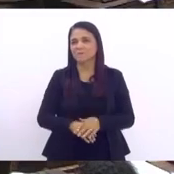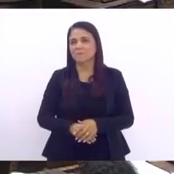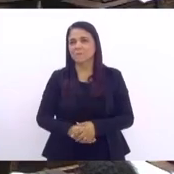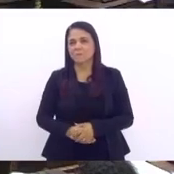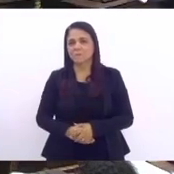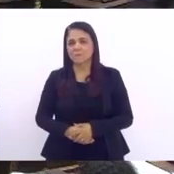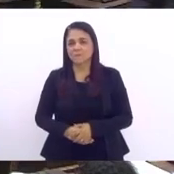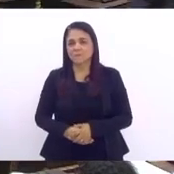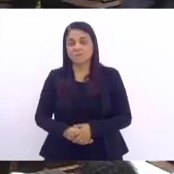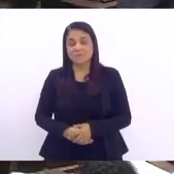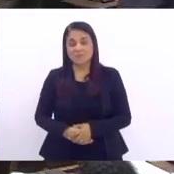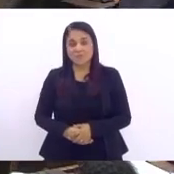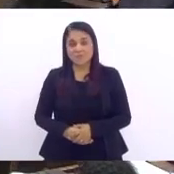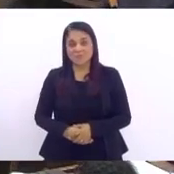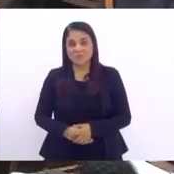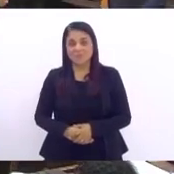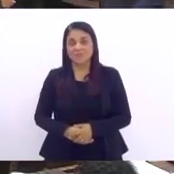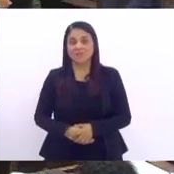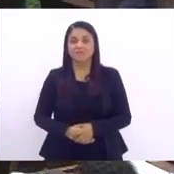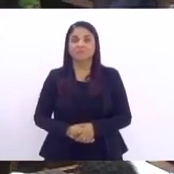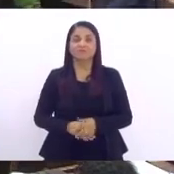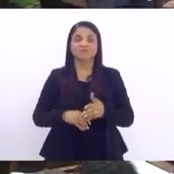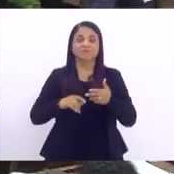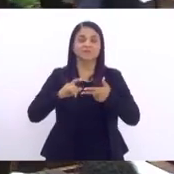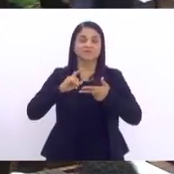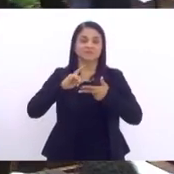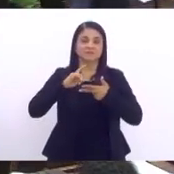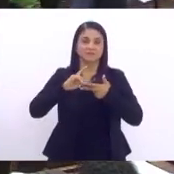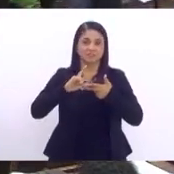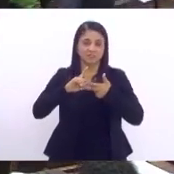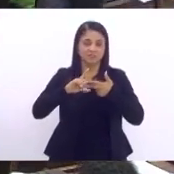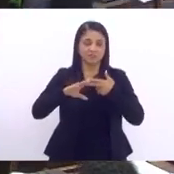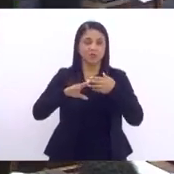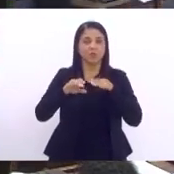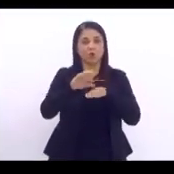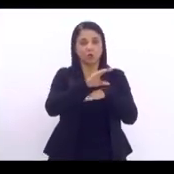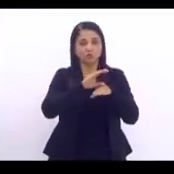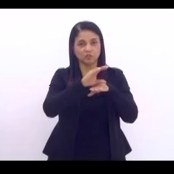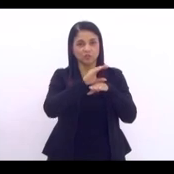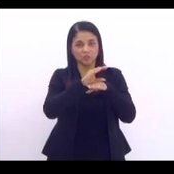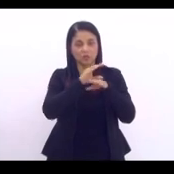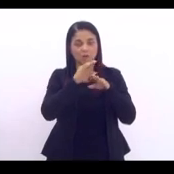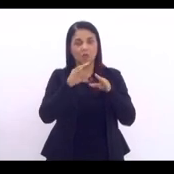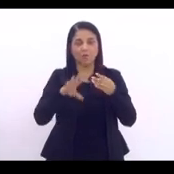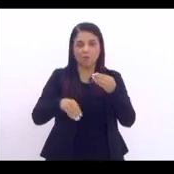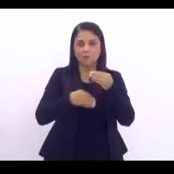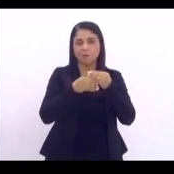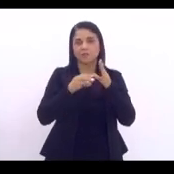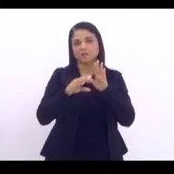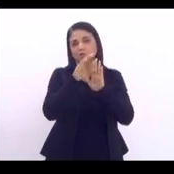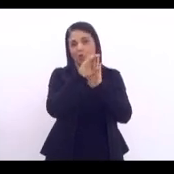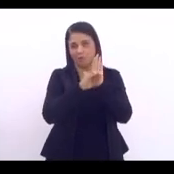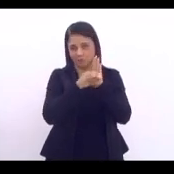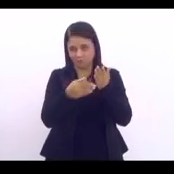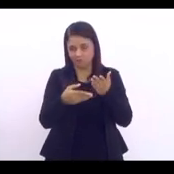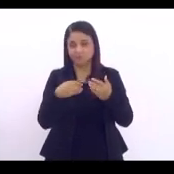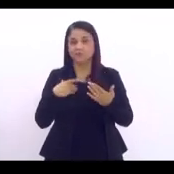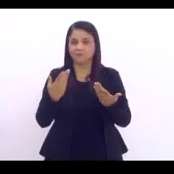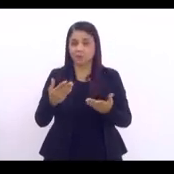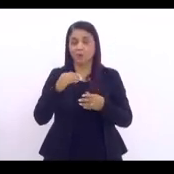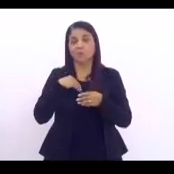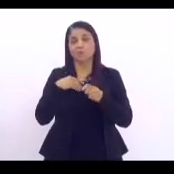Pela legislação constitucional complementar e códigos, deputado Chico, por favor. Senhor presidente, o meu parecer acompanha o parecer da